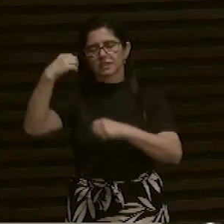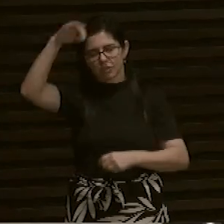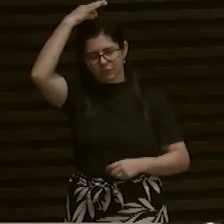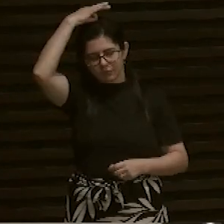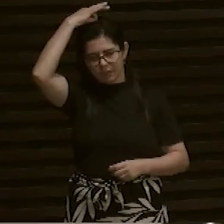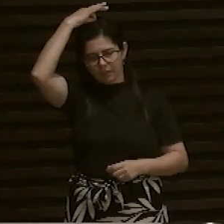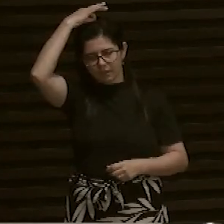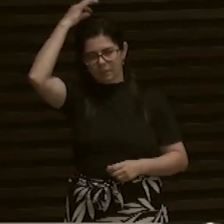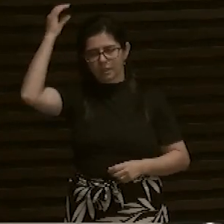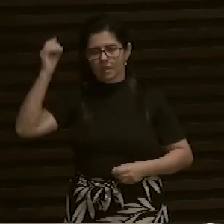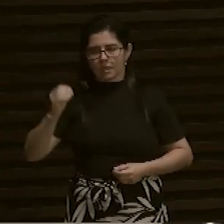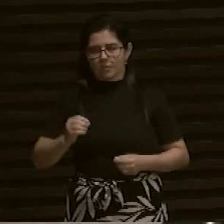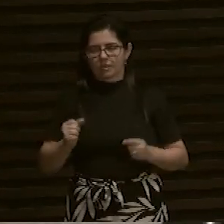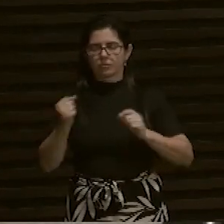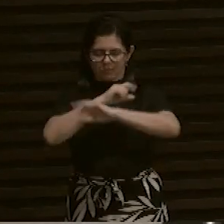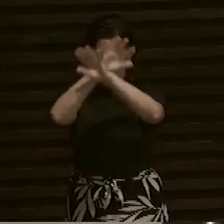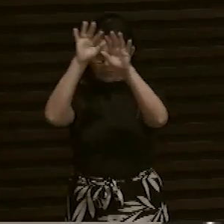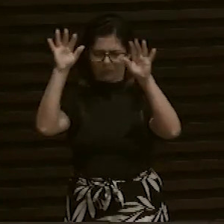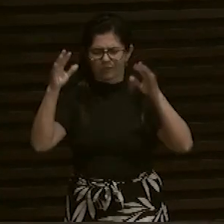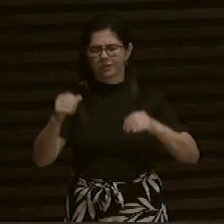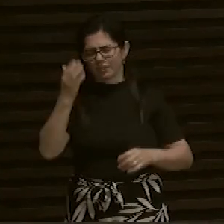Pai, para a Tua honra e para a Tua glória. Amém.